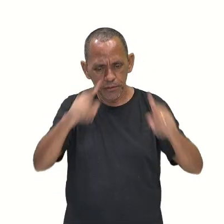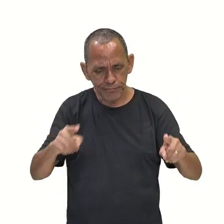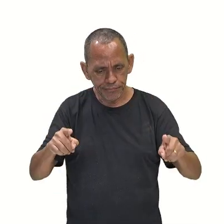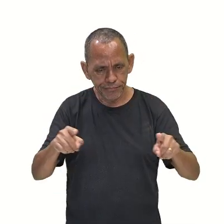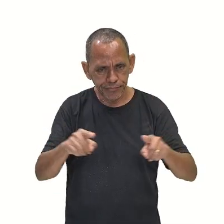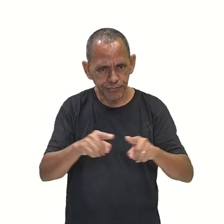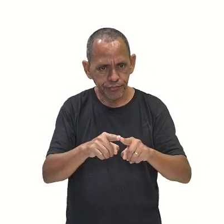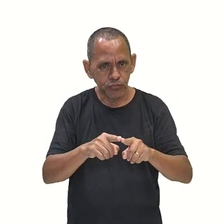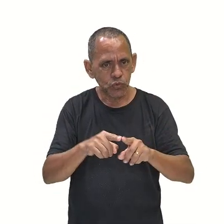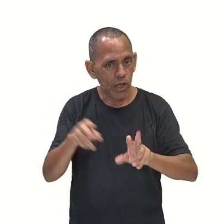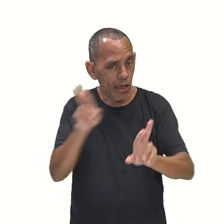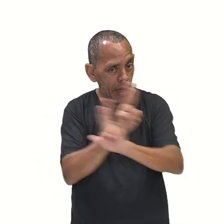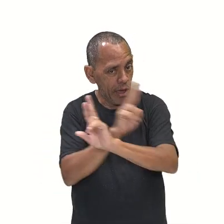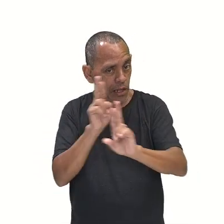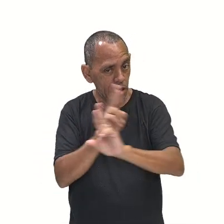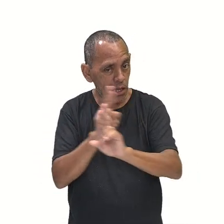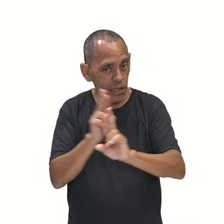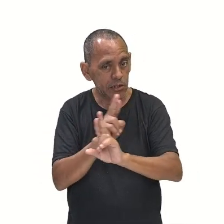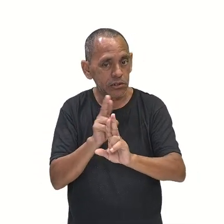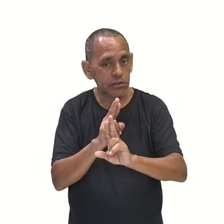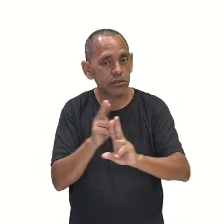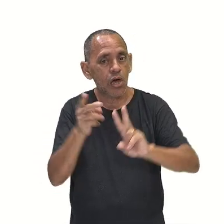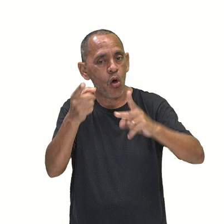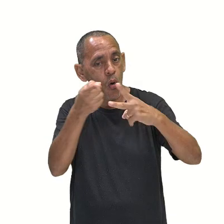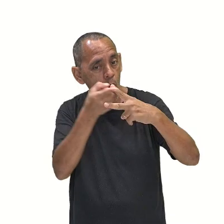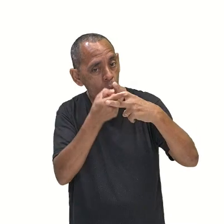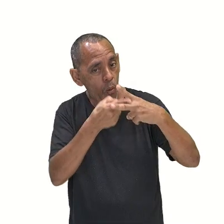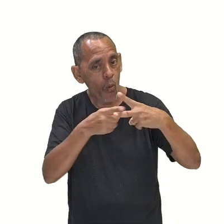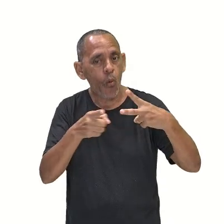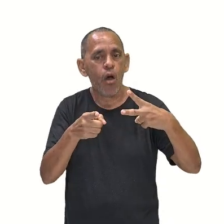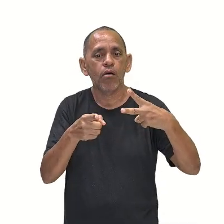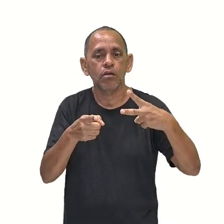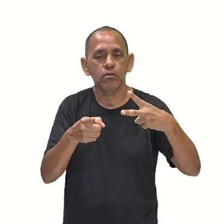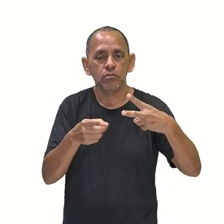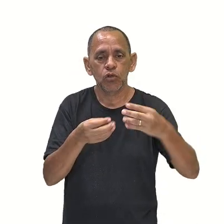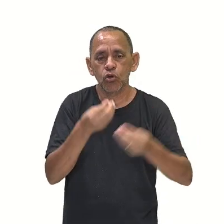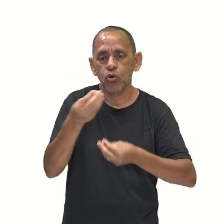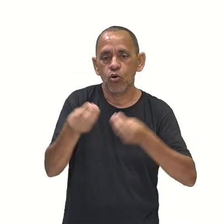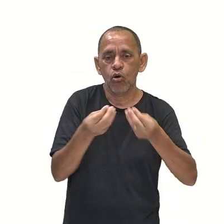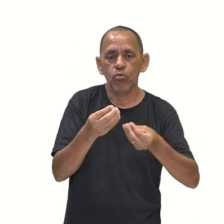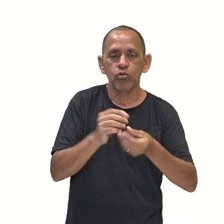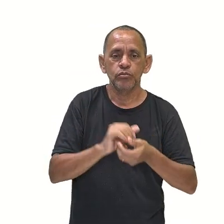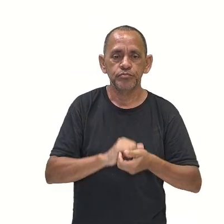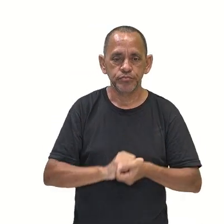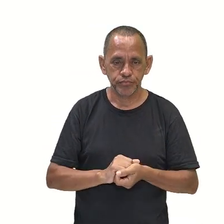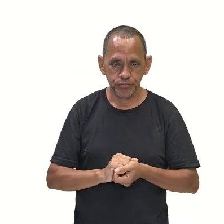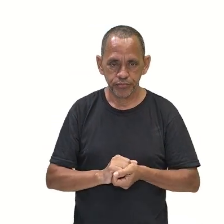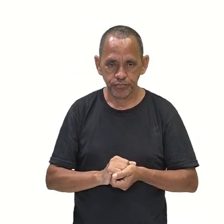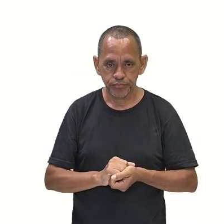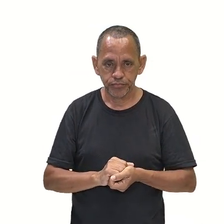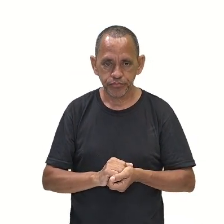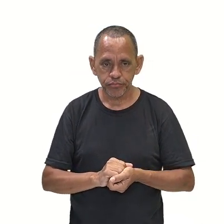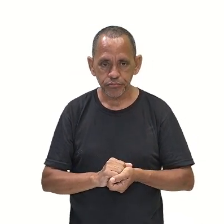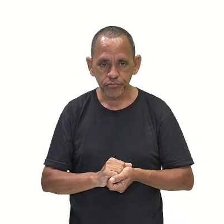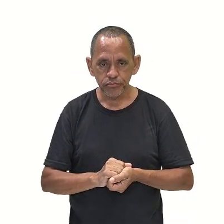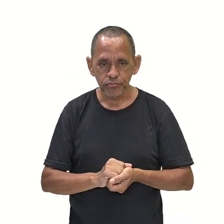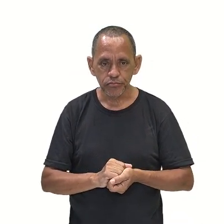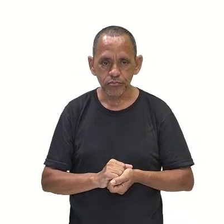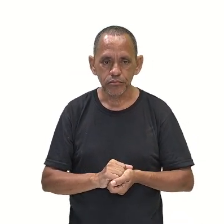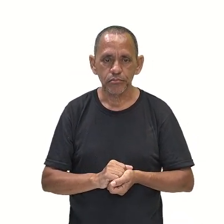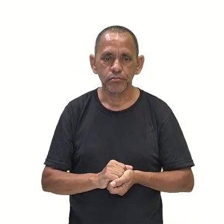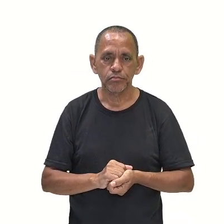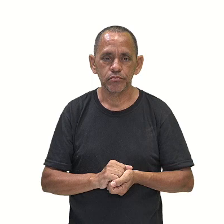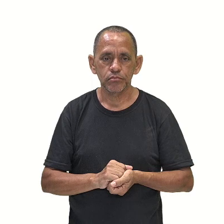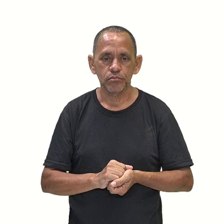ângulo. A gente simplifica aqui, expoente com índice, ó, sai quem? 45,